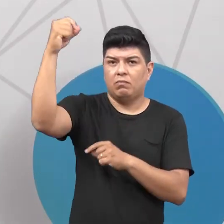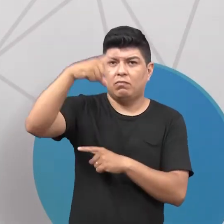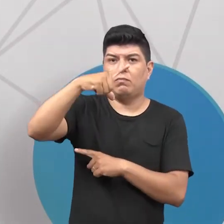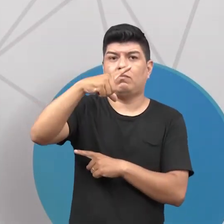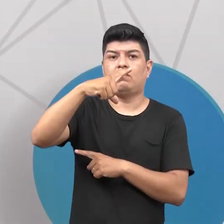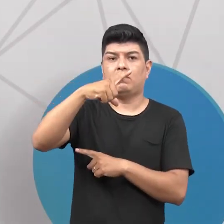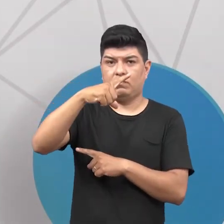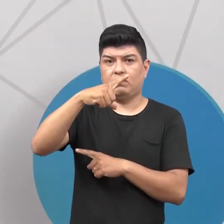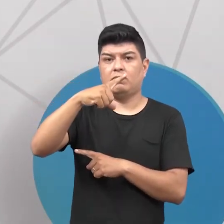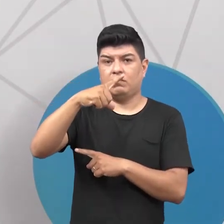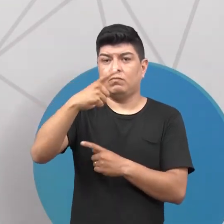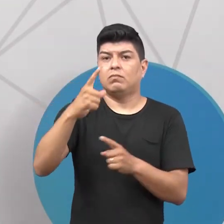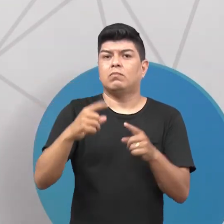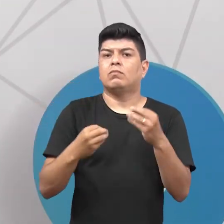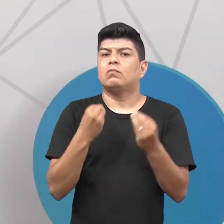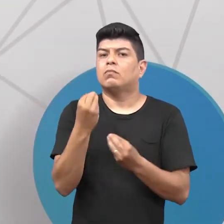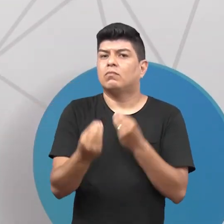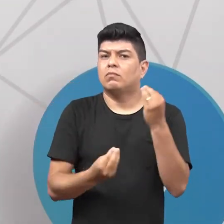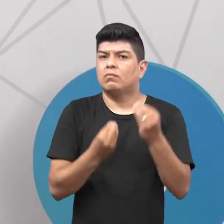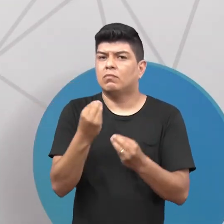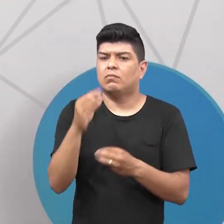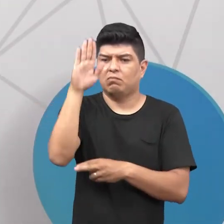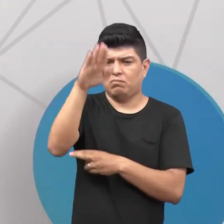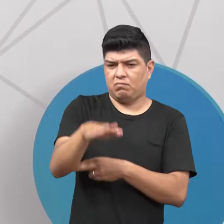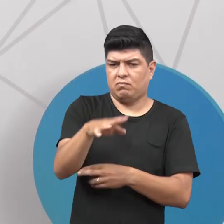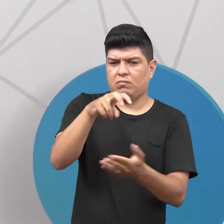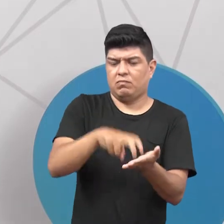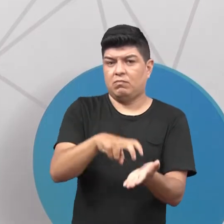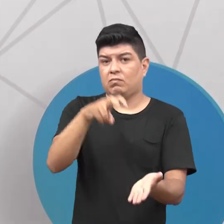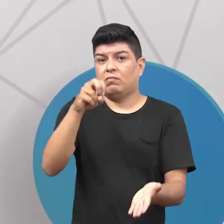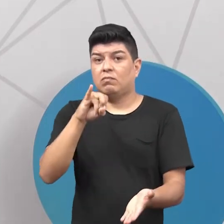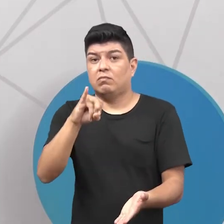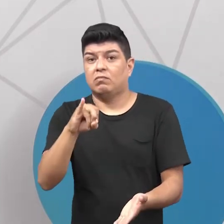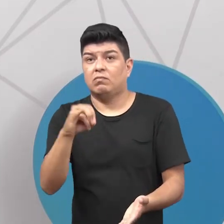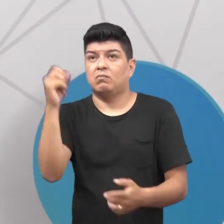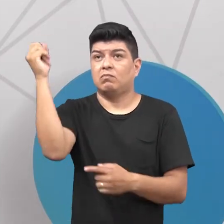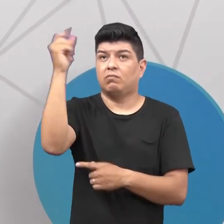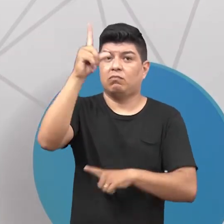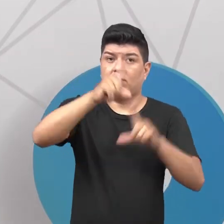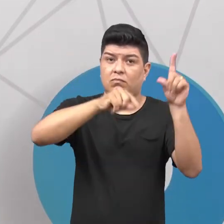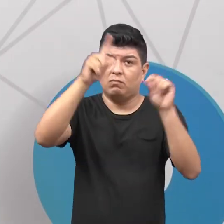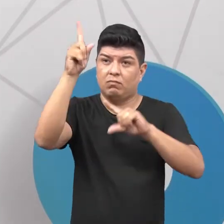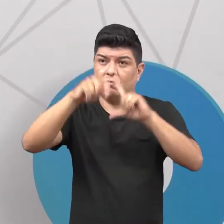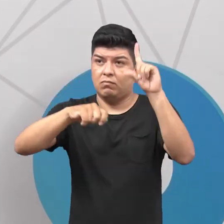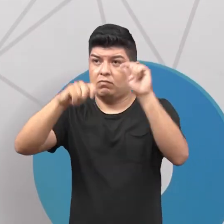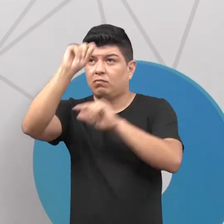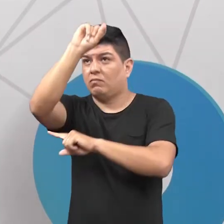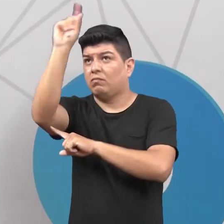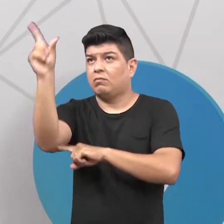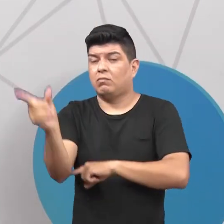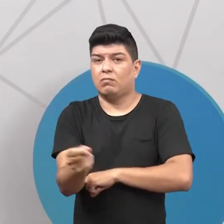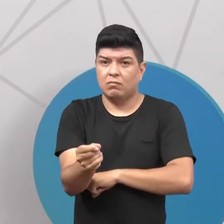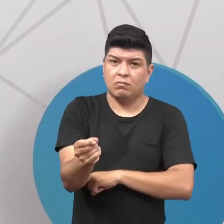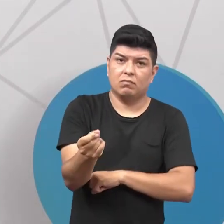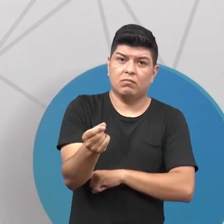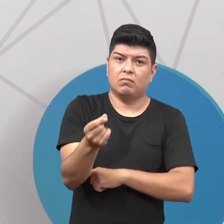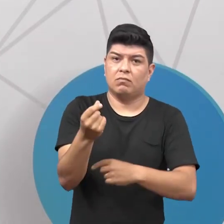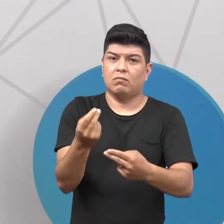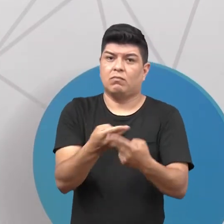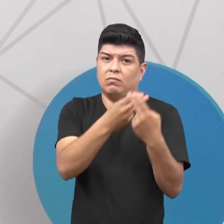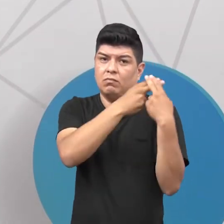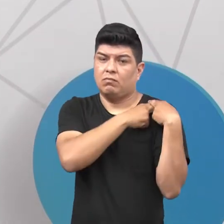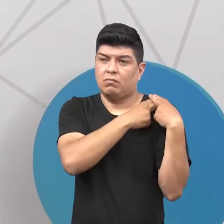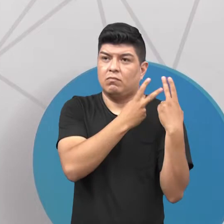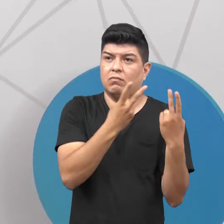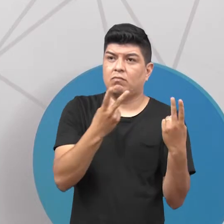manhã, foi esse o primeiro dia. Mas como é que houve uma tarde e uma manhã se o sol, a lua e as estrelas, que são responsáveis aí pelo dia e pela noite, a